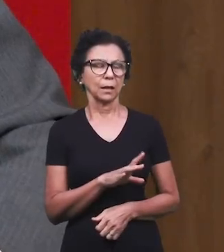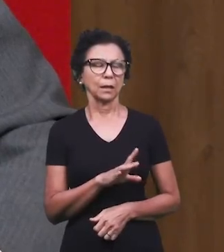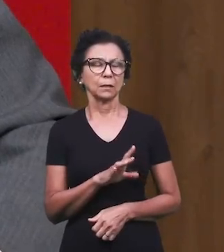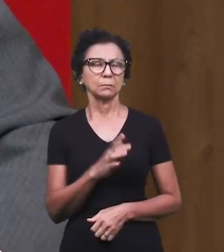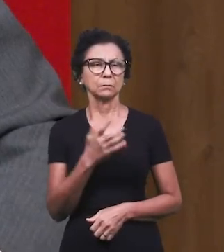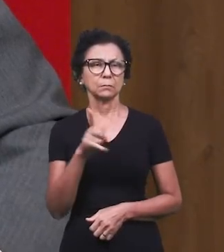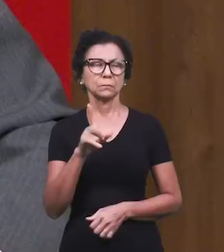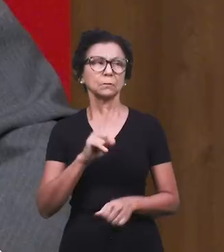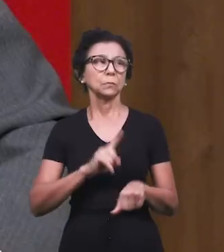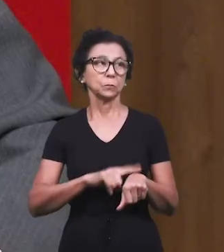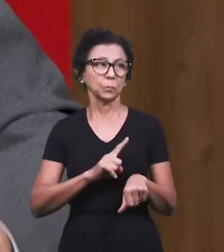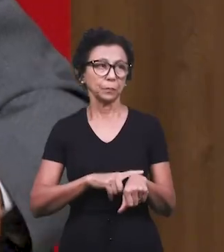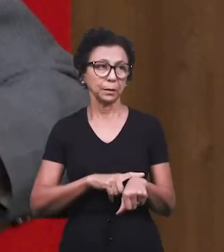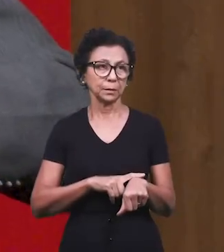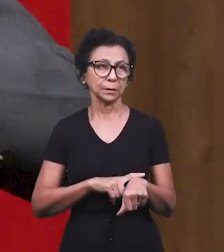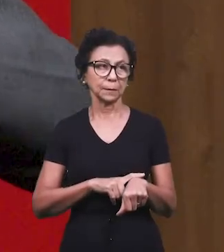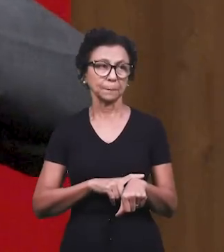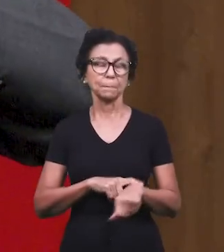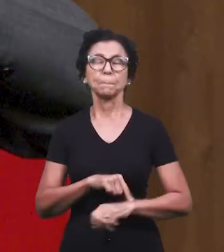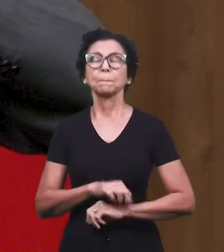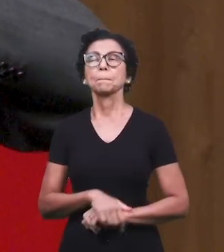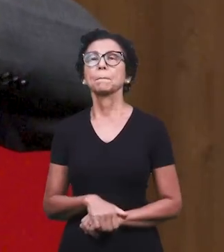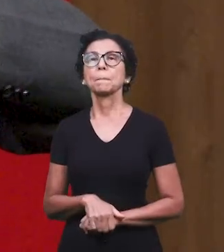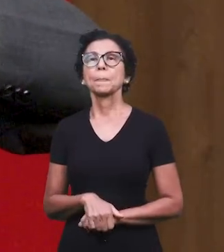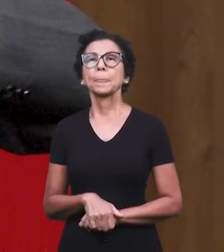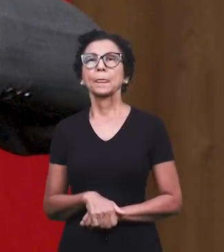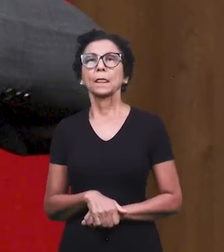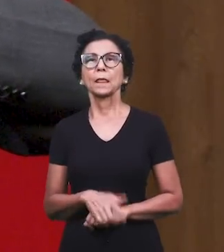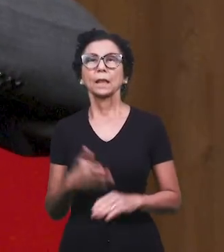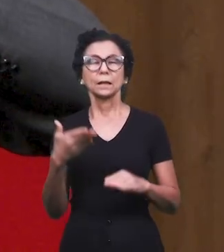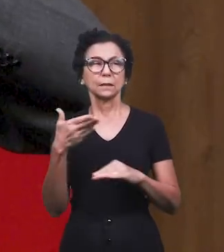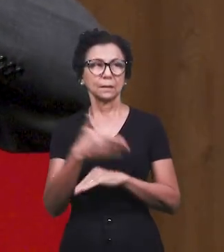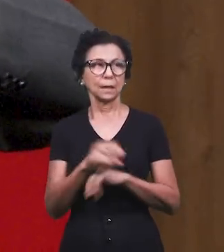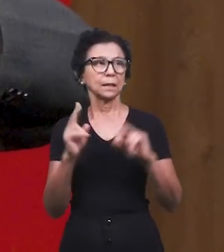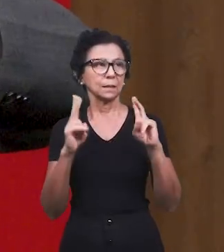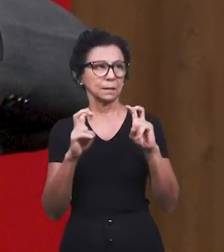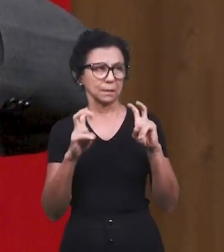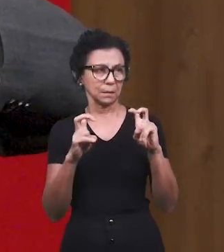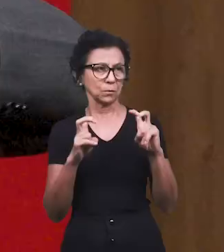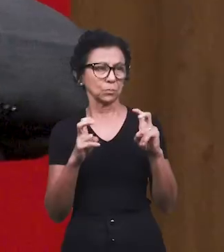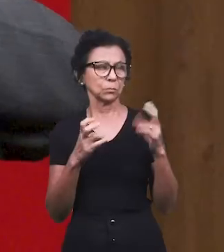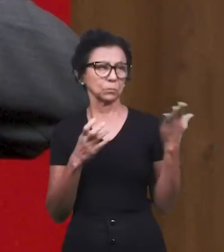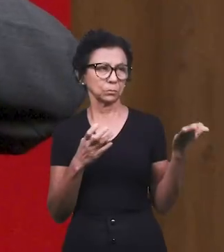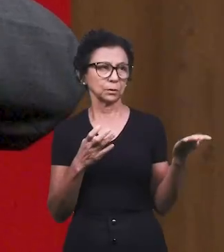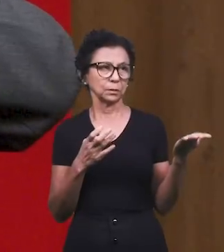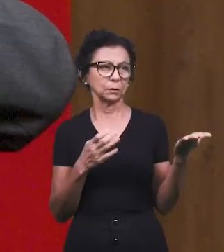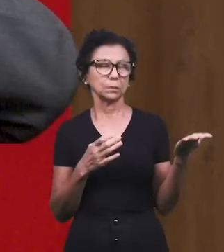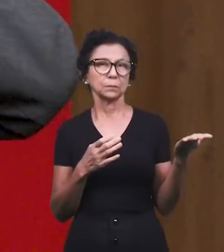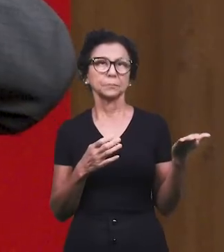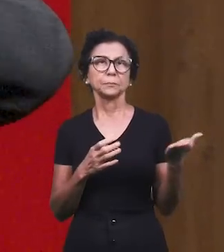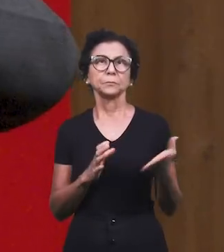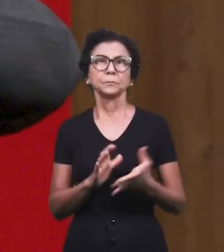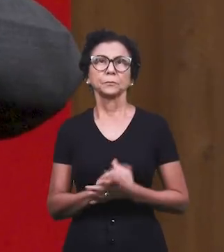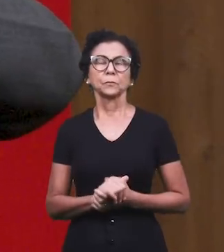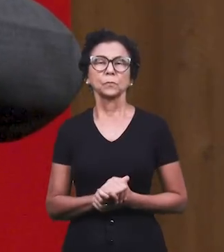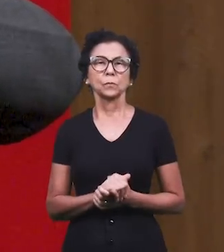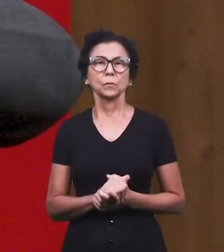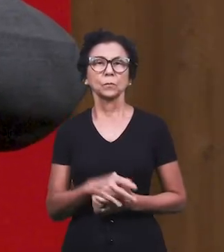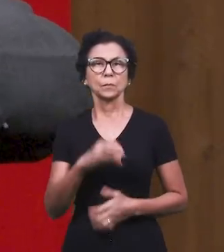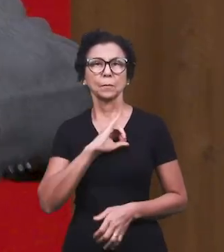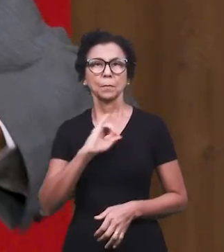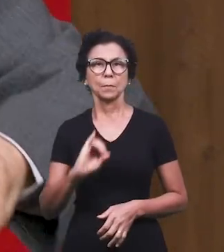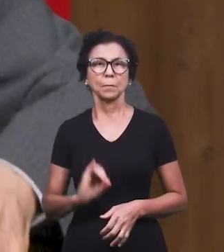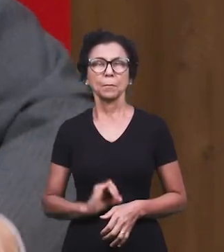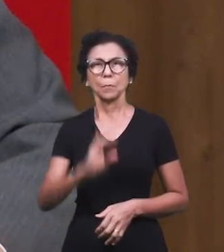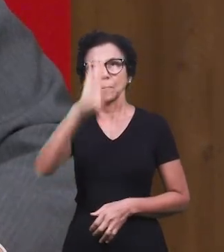momento próprio, pastor Luiz Eugênio, entrar nesse assunto aí, nesse assunto da queda do Império